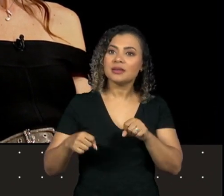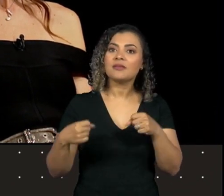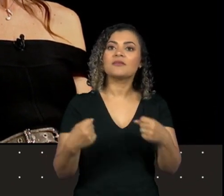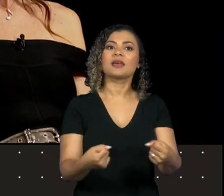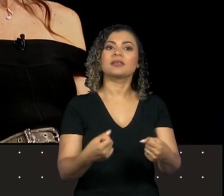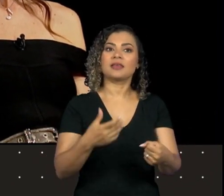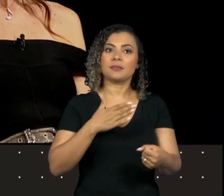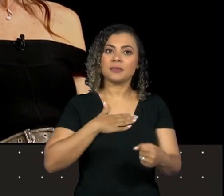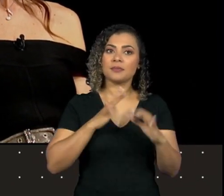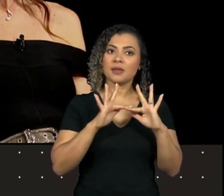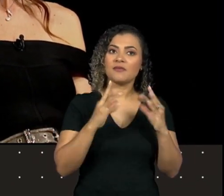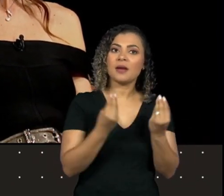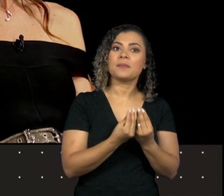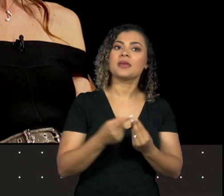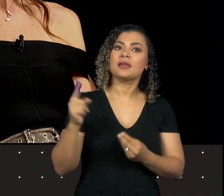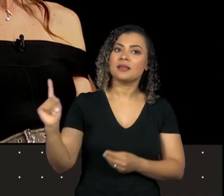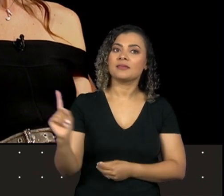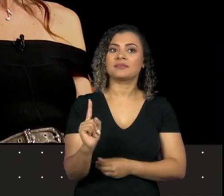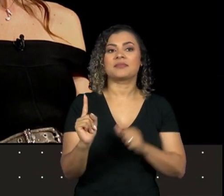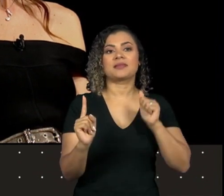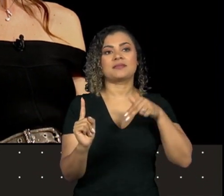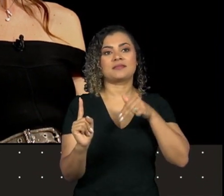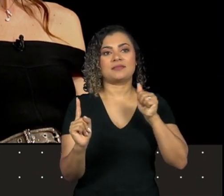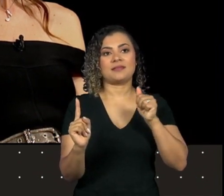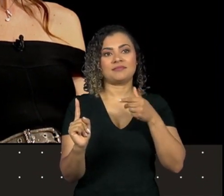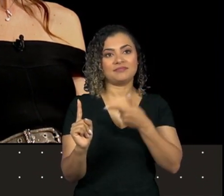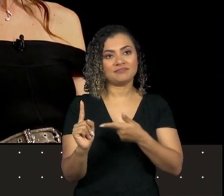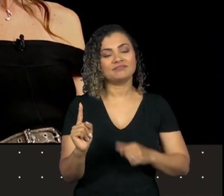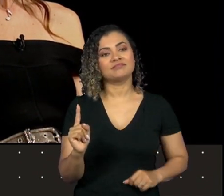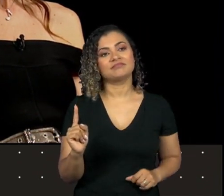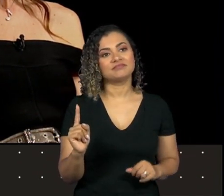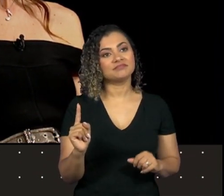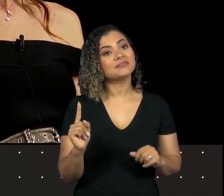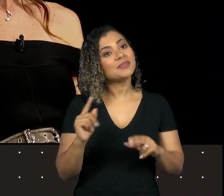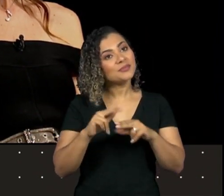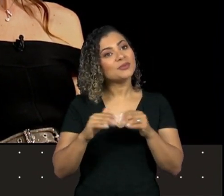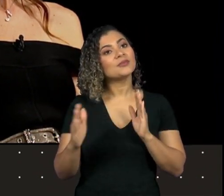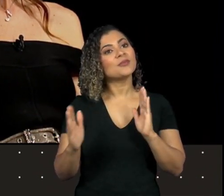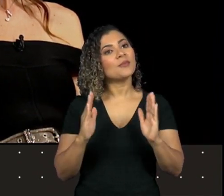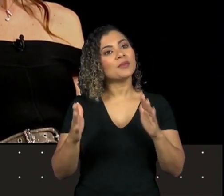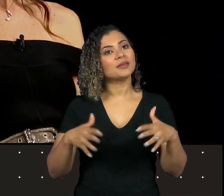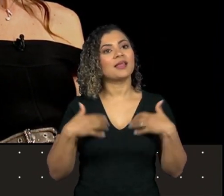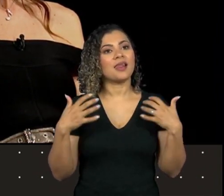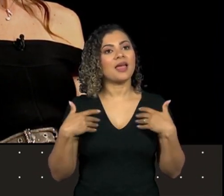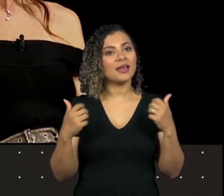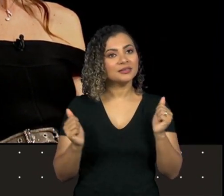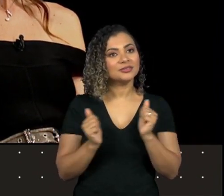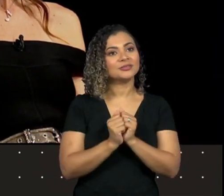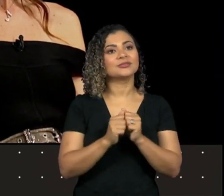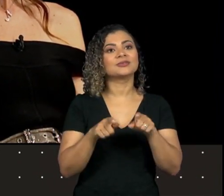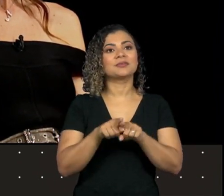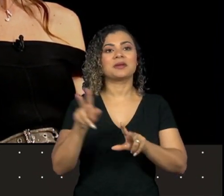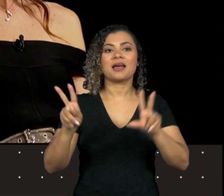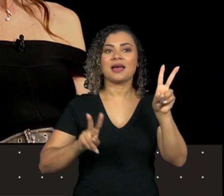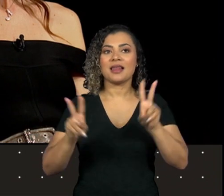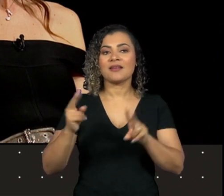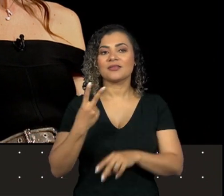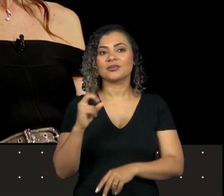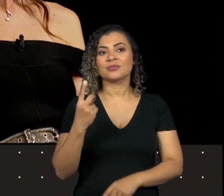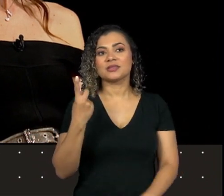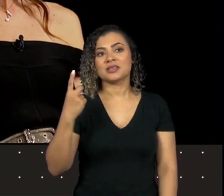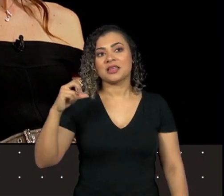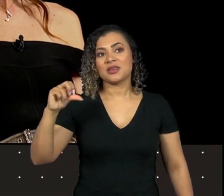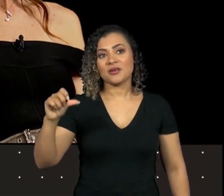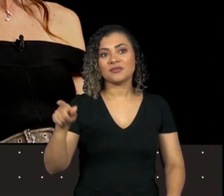a minha família, Ana Canhas. Tivemos momentos também muito alegres, né? No Carnaval